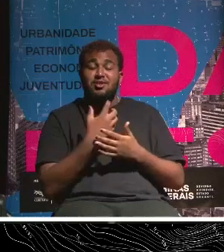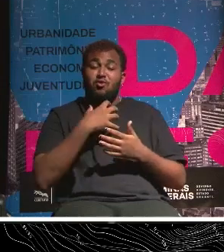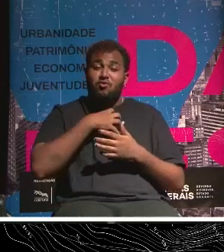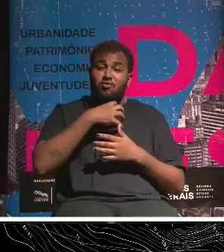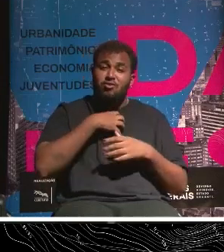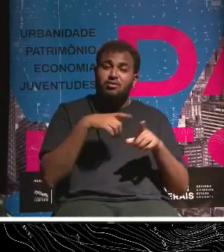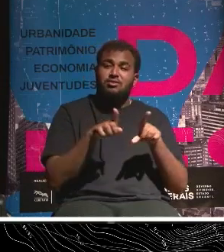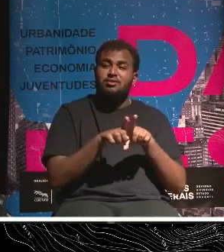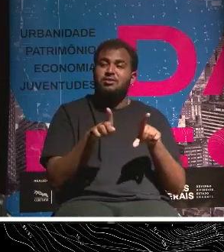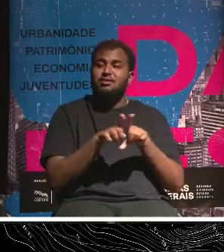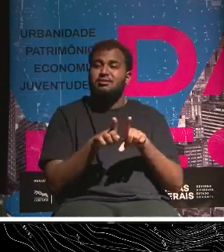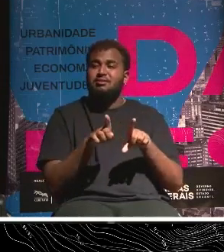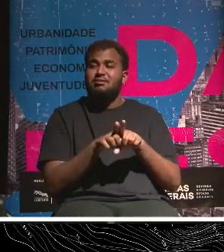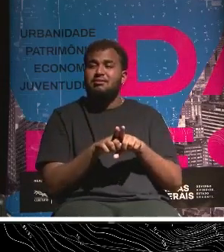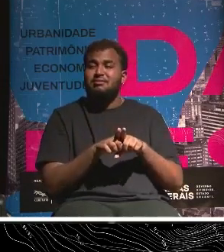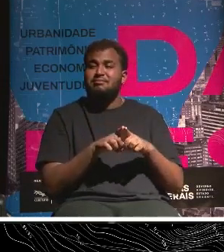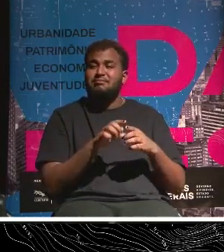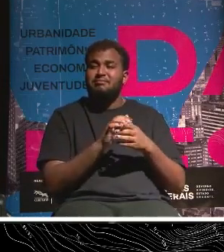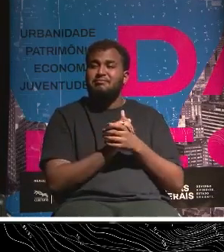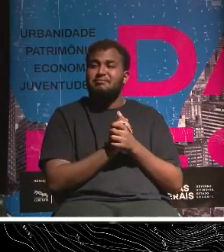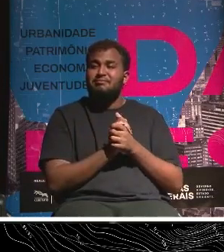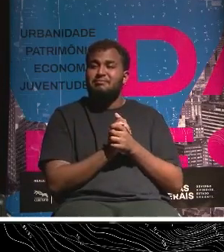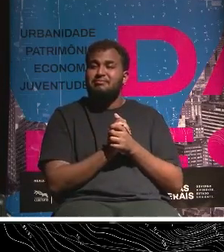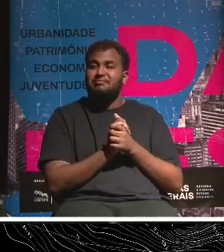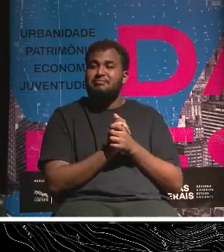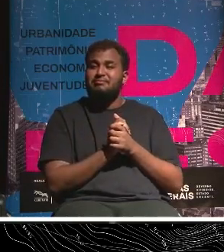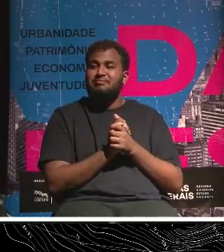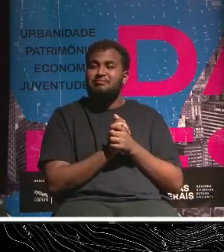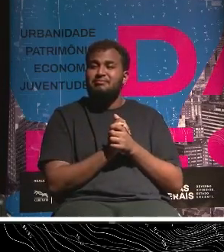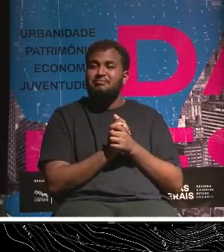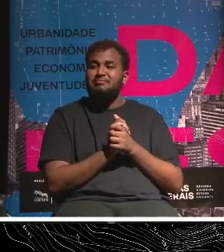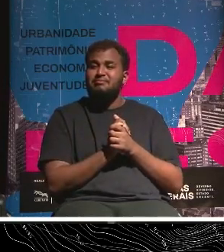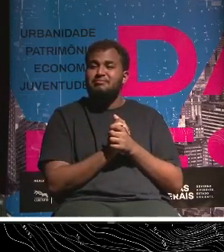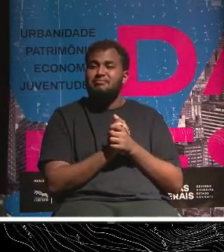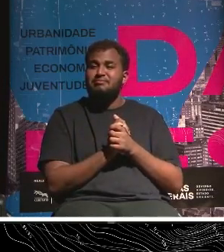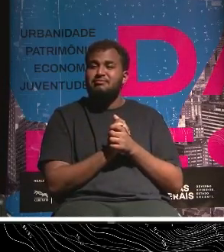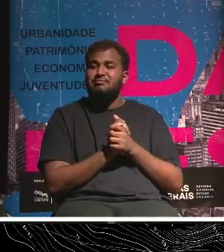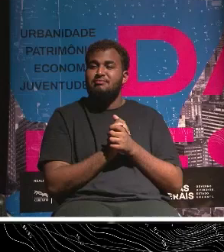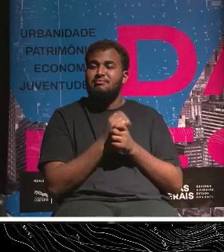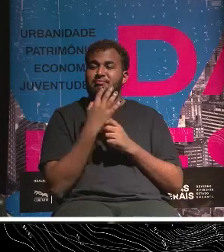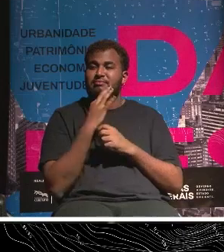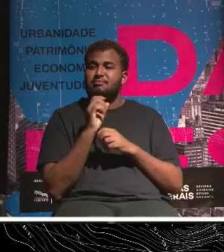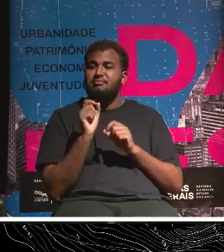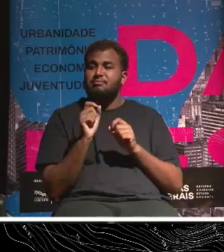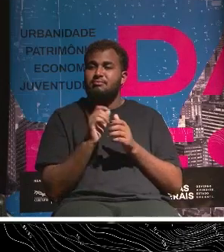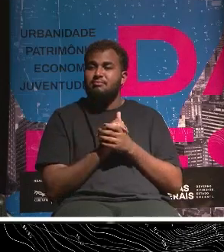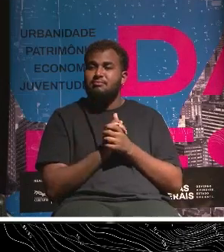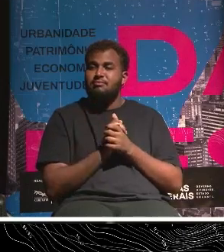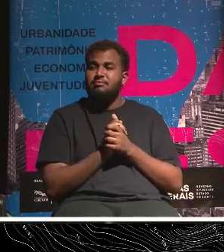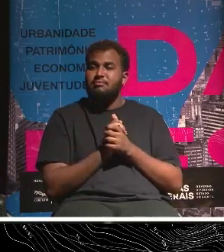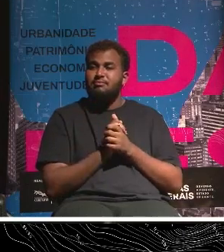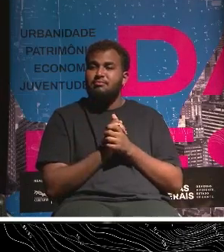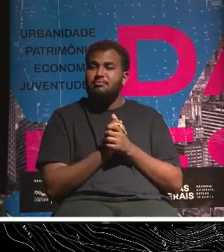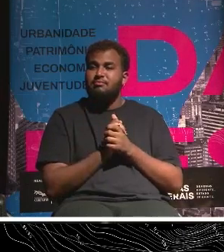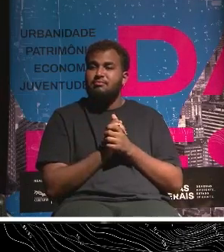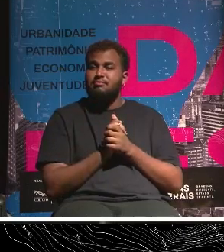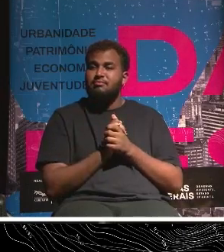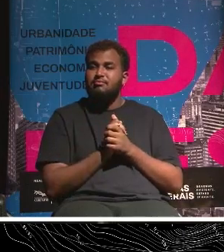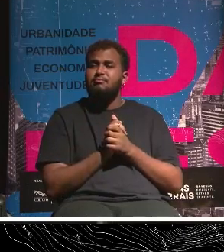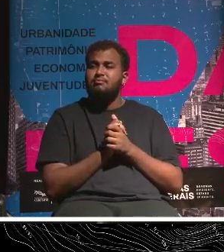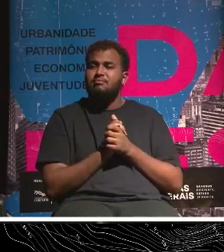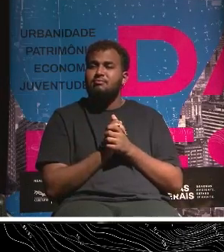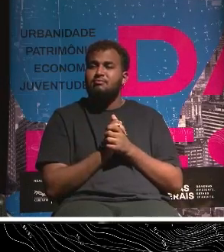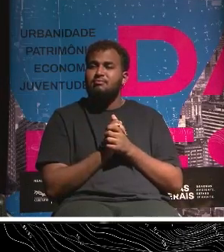gente consegue, talvez, ser uma política pública que mapeie esses lugares e reverencie essas pessoas e mulheres que não querem estar